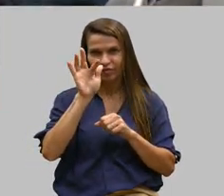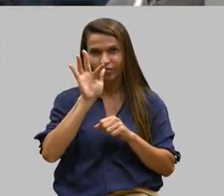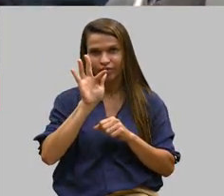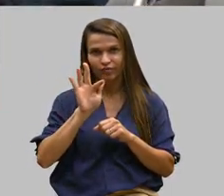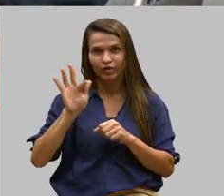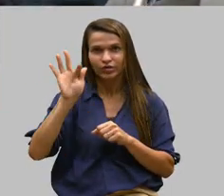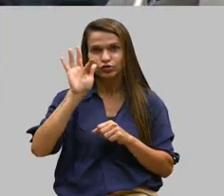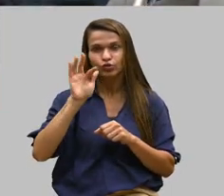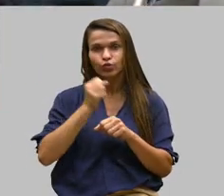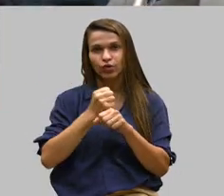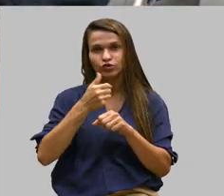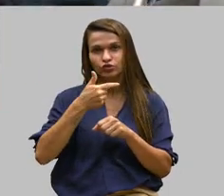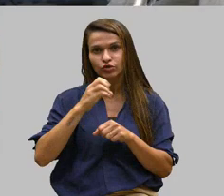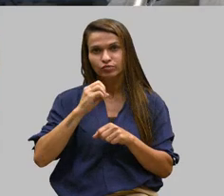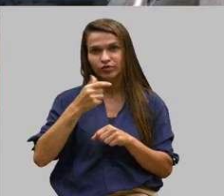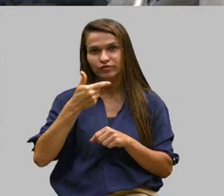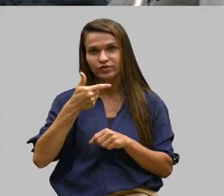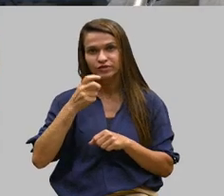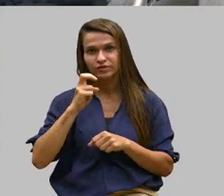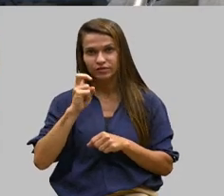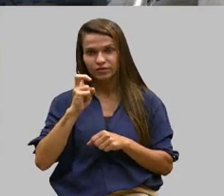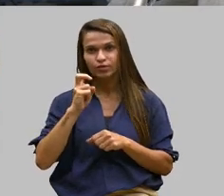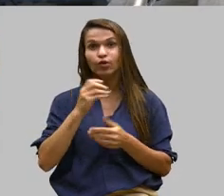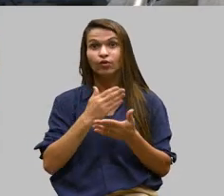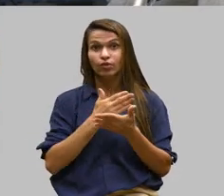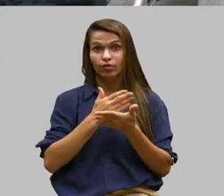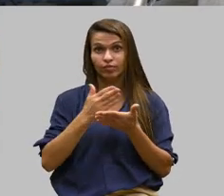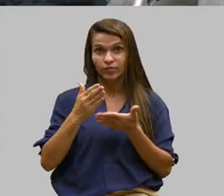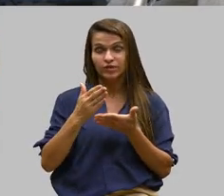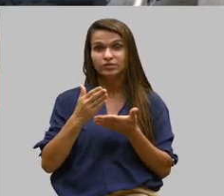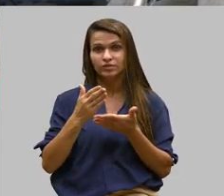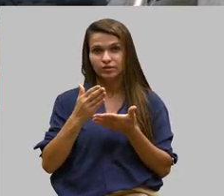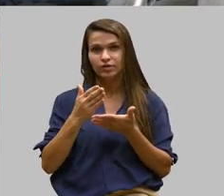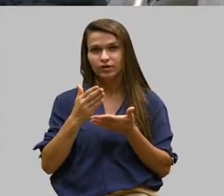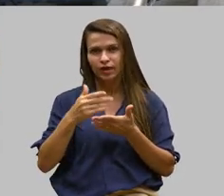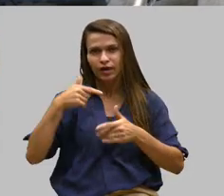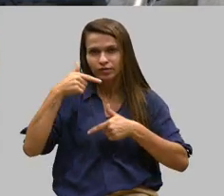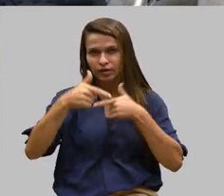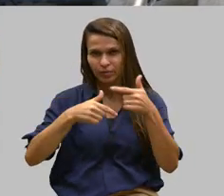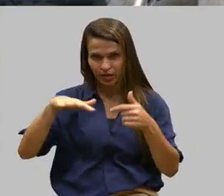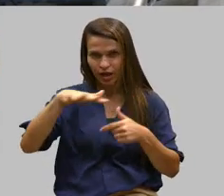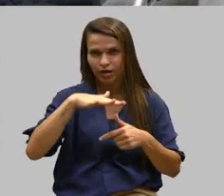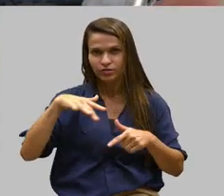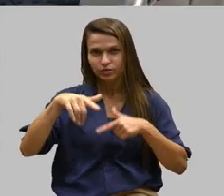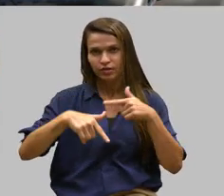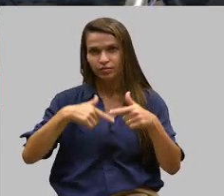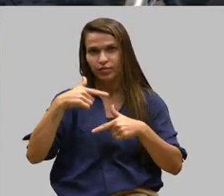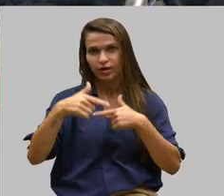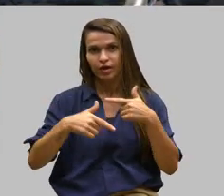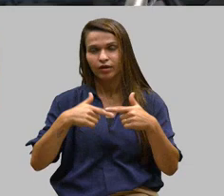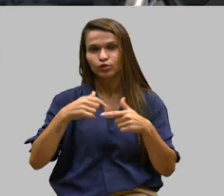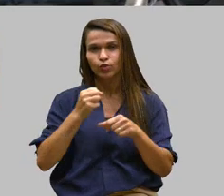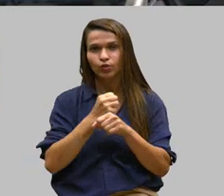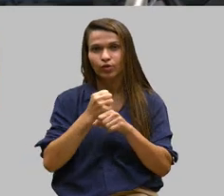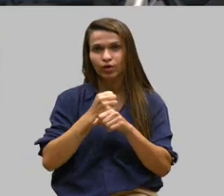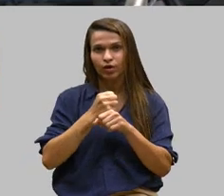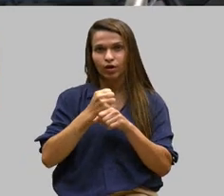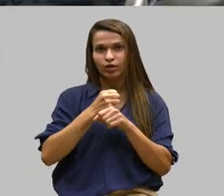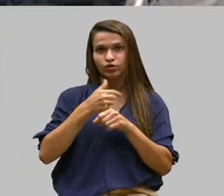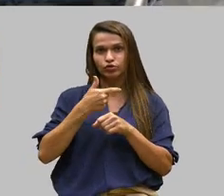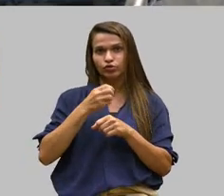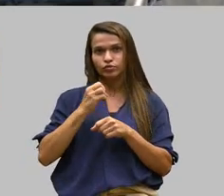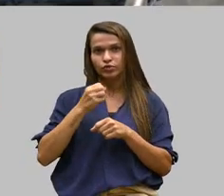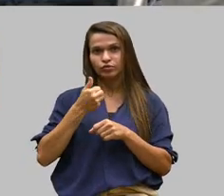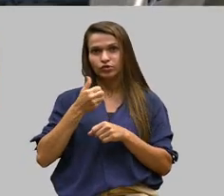2025 eu comecei a entrar no mercado de trabalho no ano de 2018